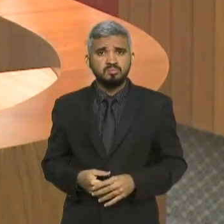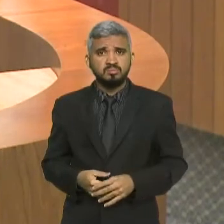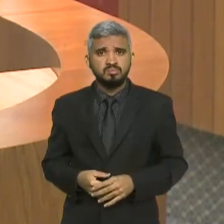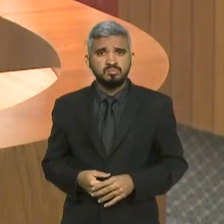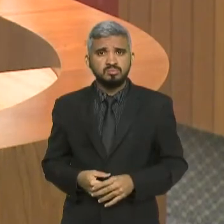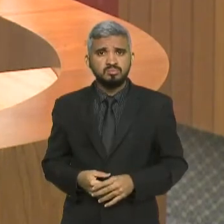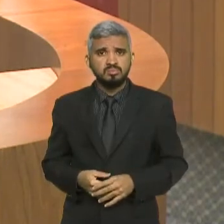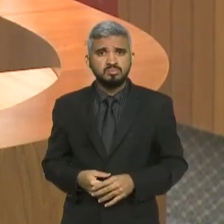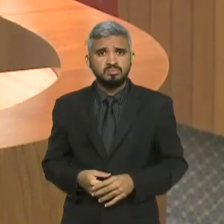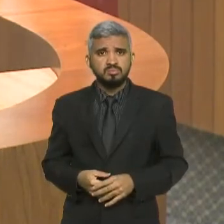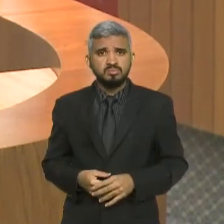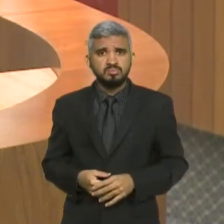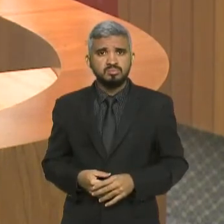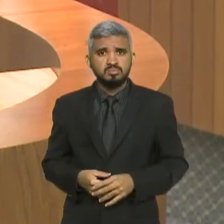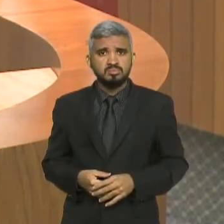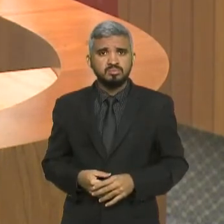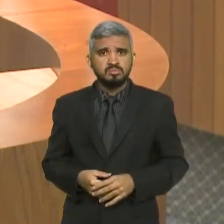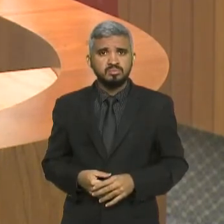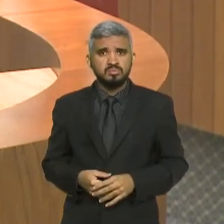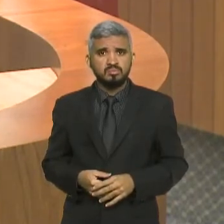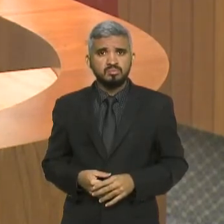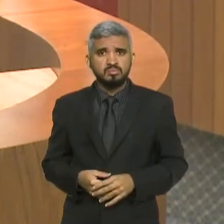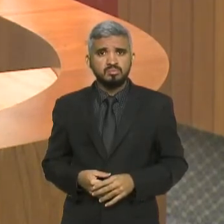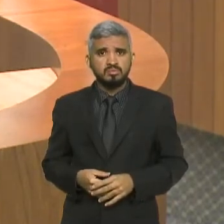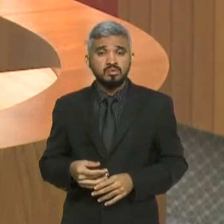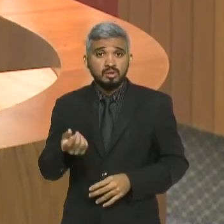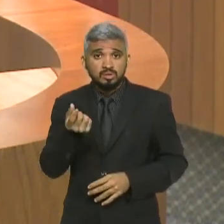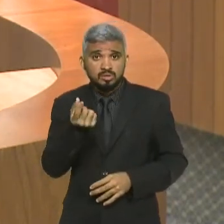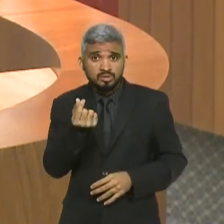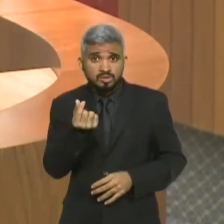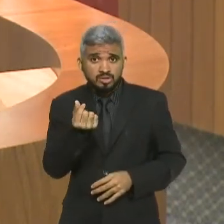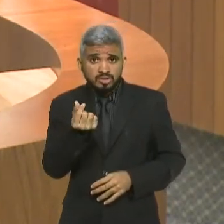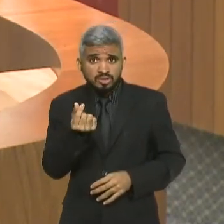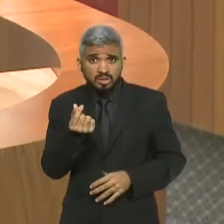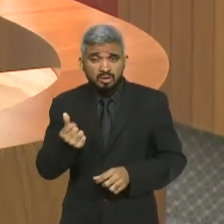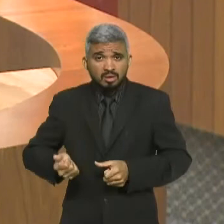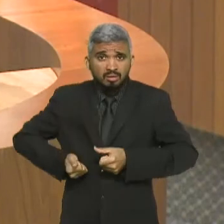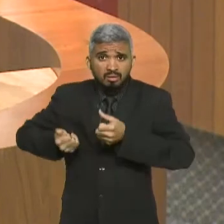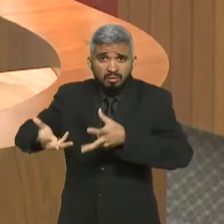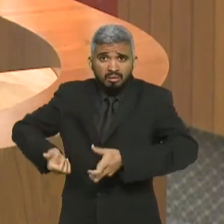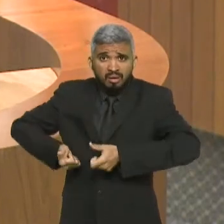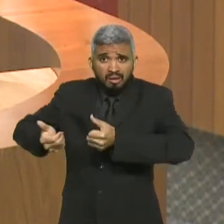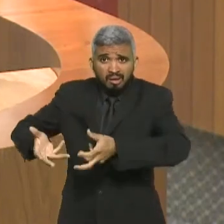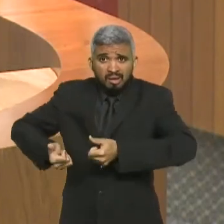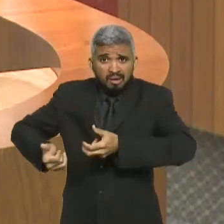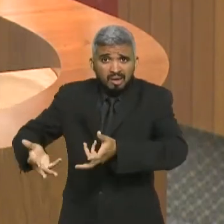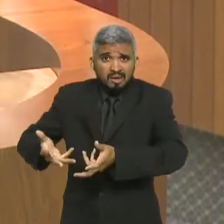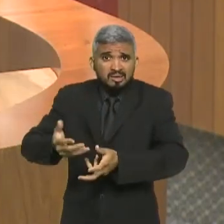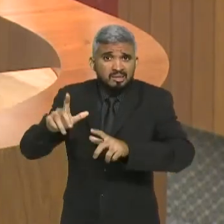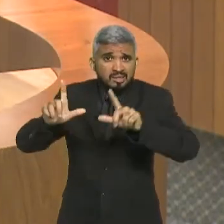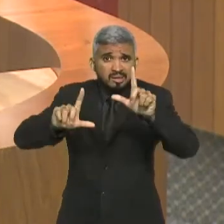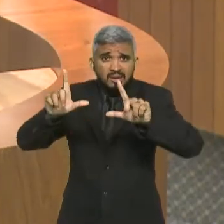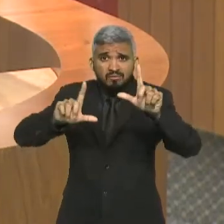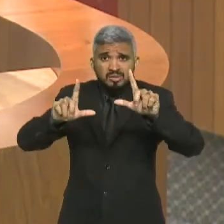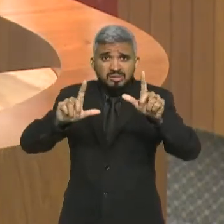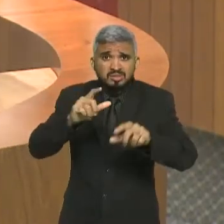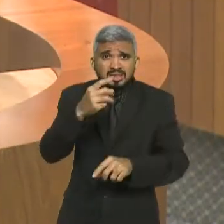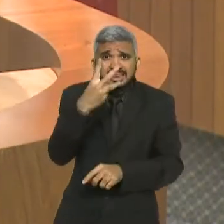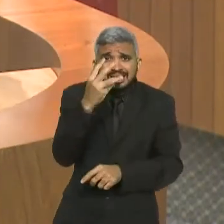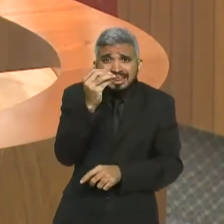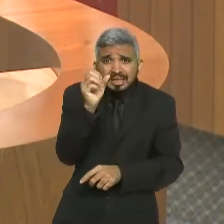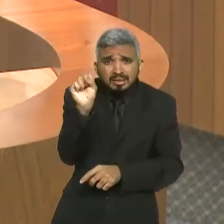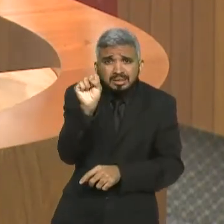comendo dinheiro do governo do Estado, por 30 segundos, o horário mais caro da televisão brasileira, hora do